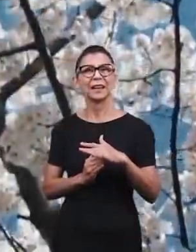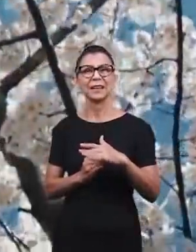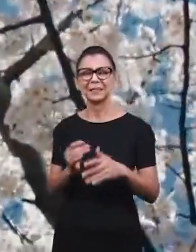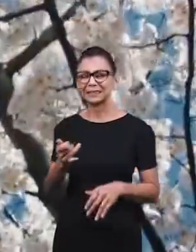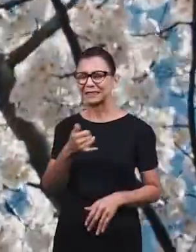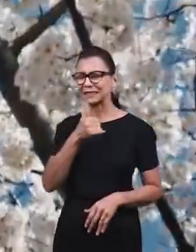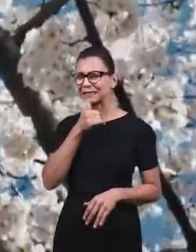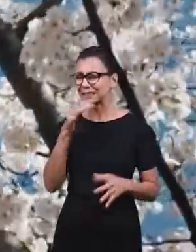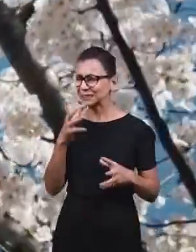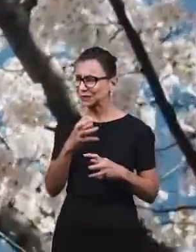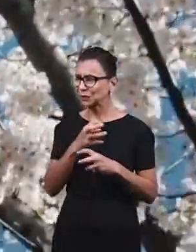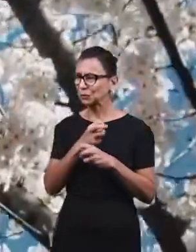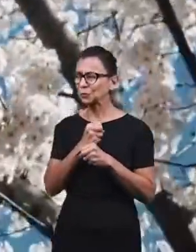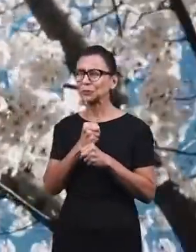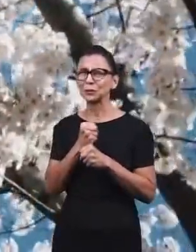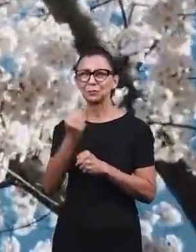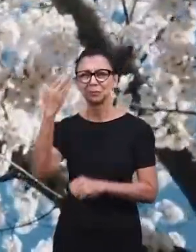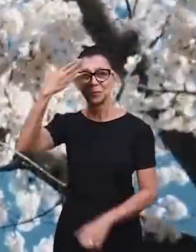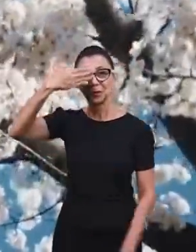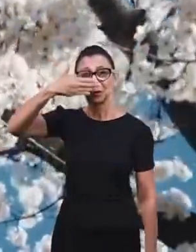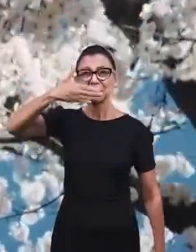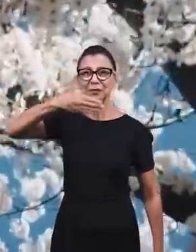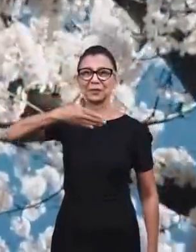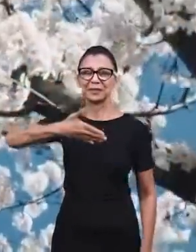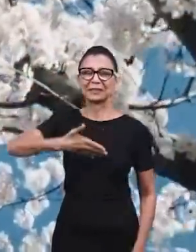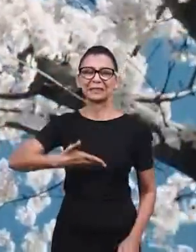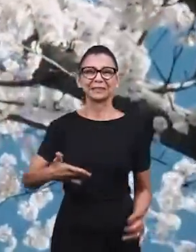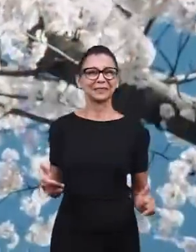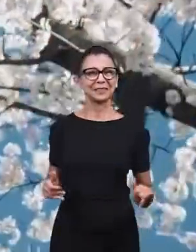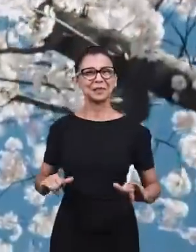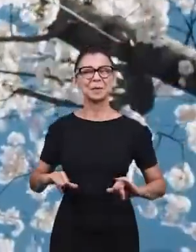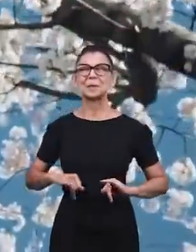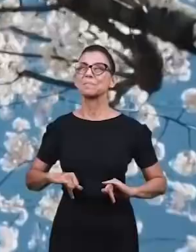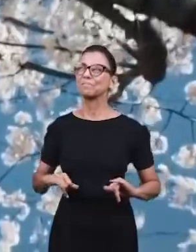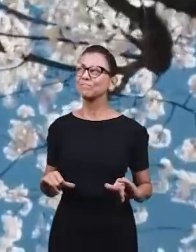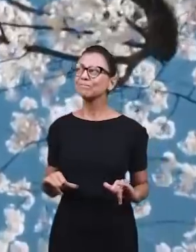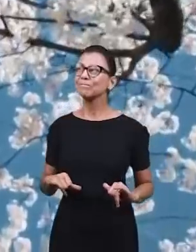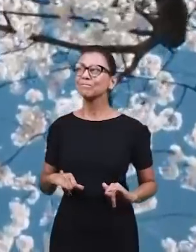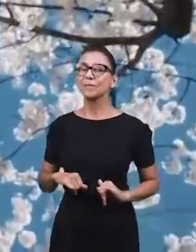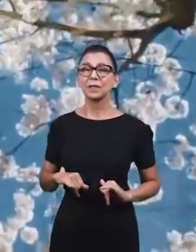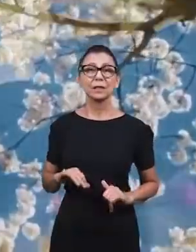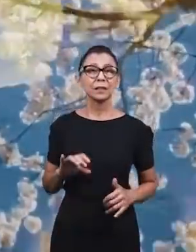na hora da tristeza e dor.